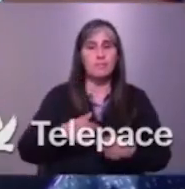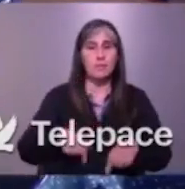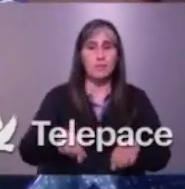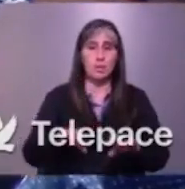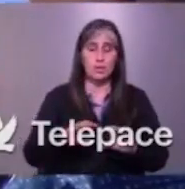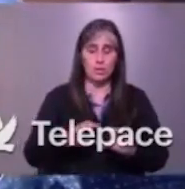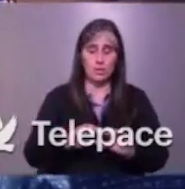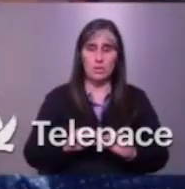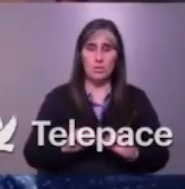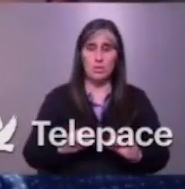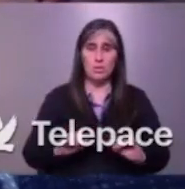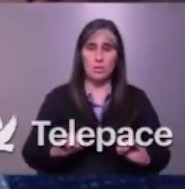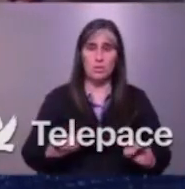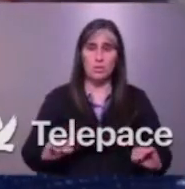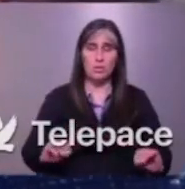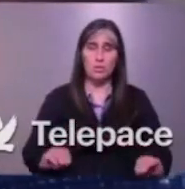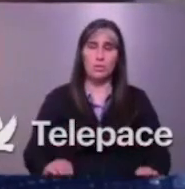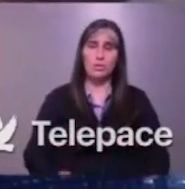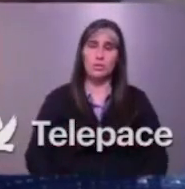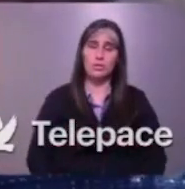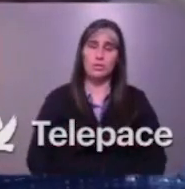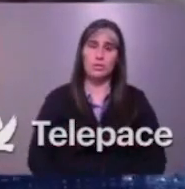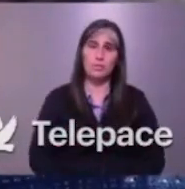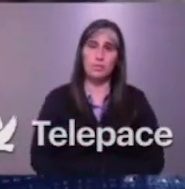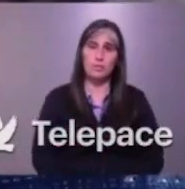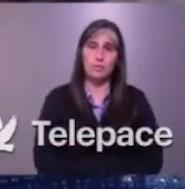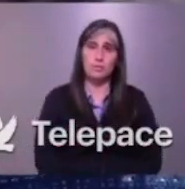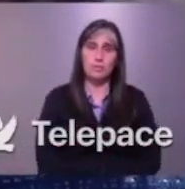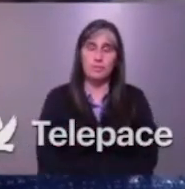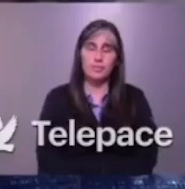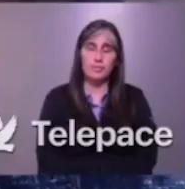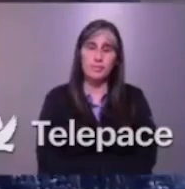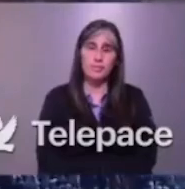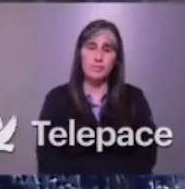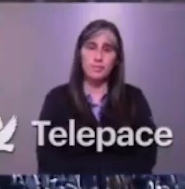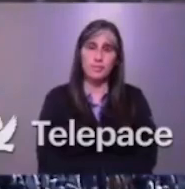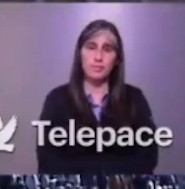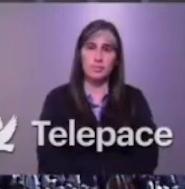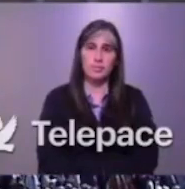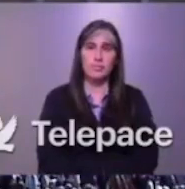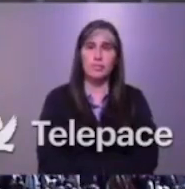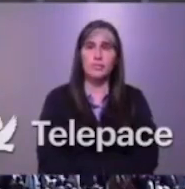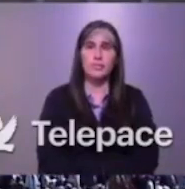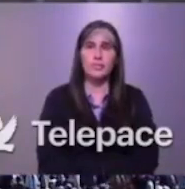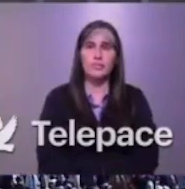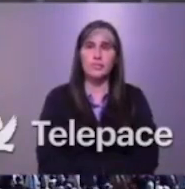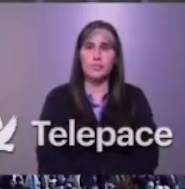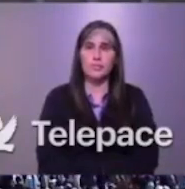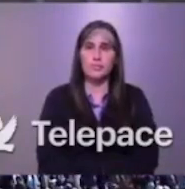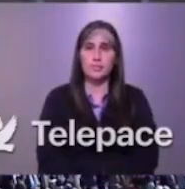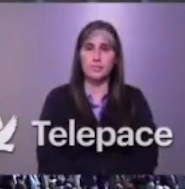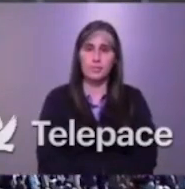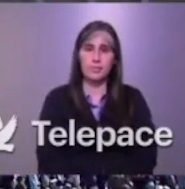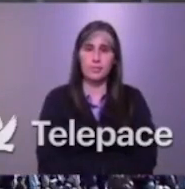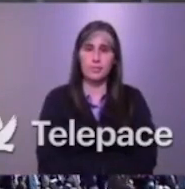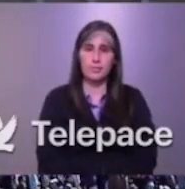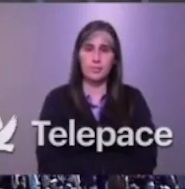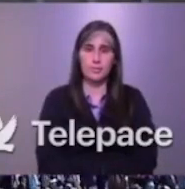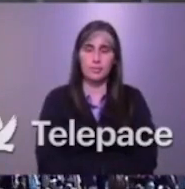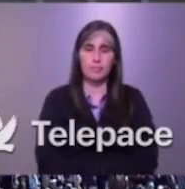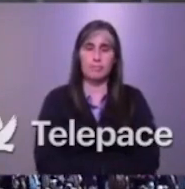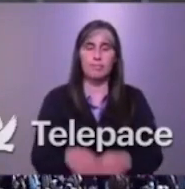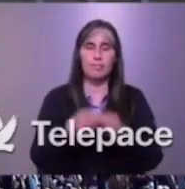viene portata l'Eucaristia, ci uniamo anche noi che partecipiamo al